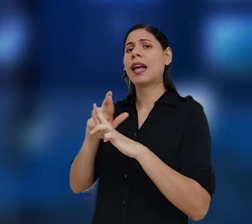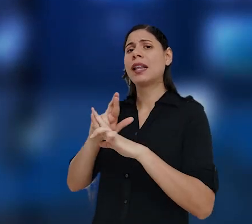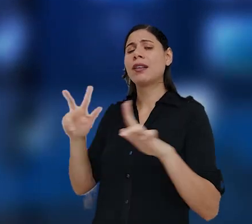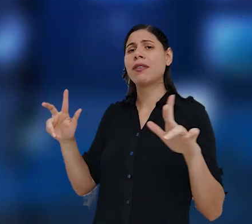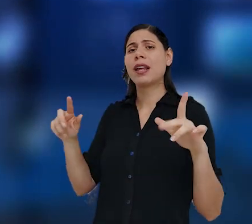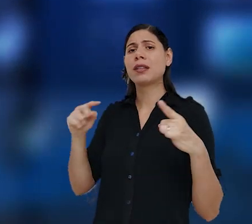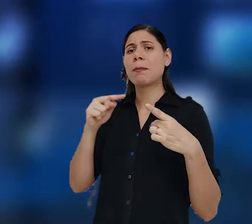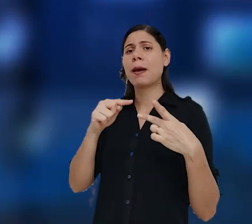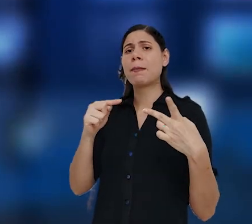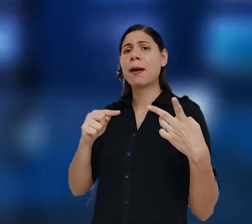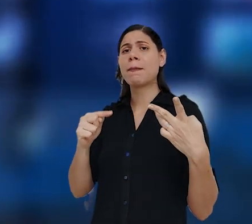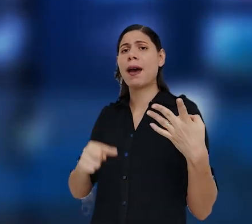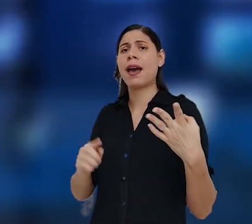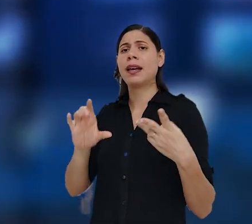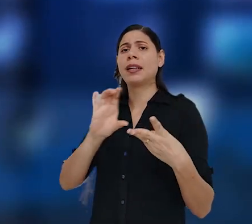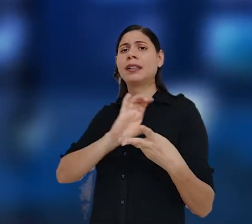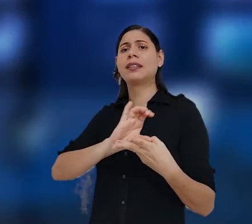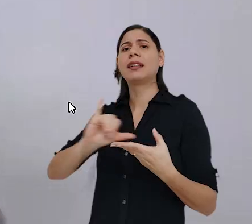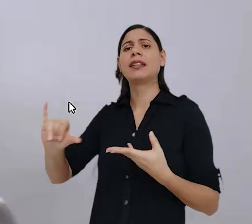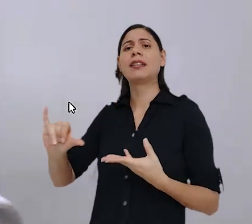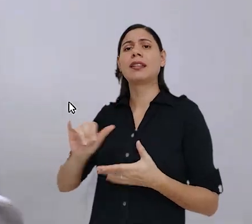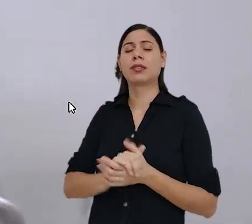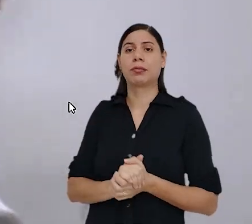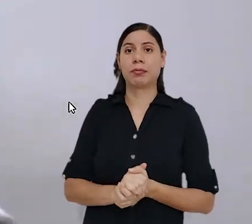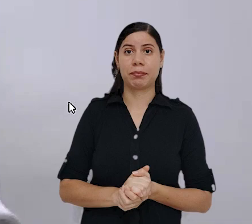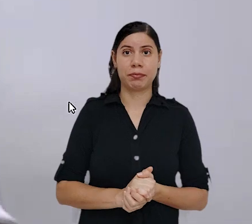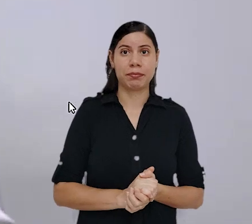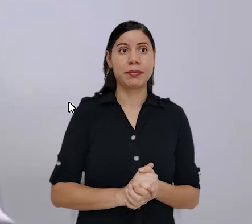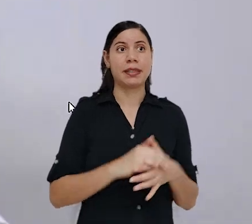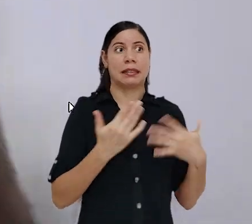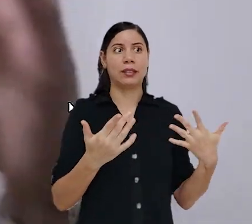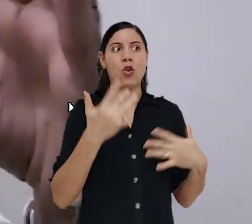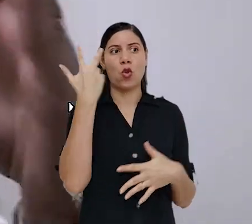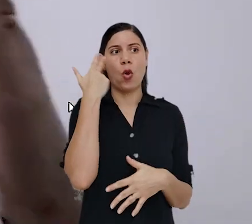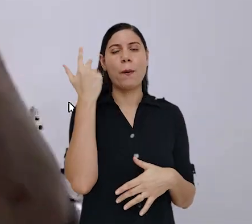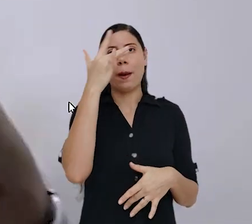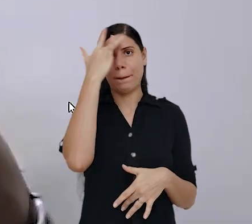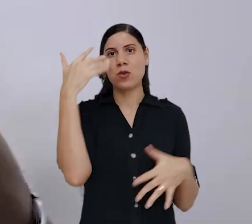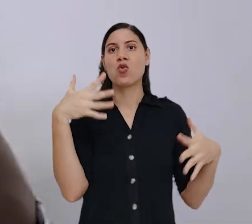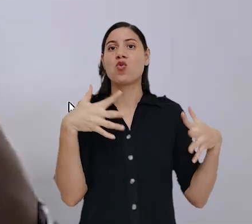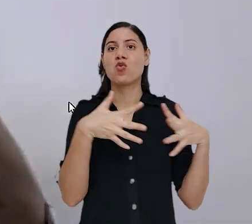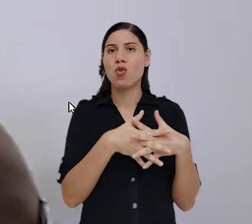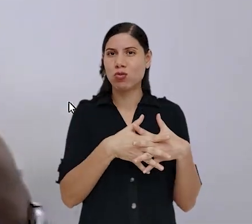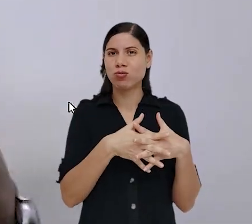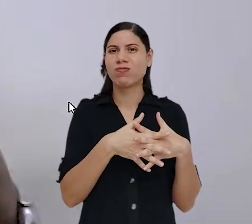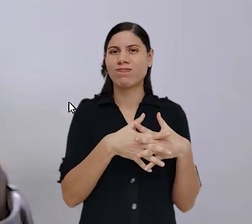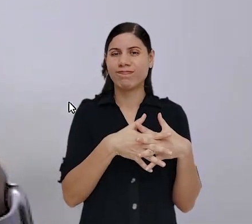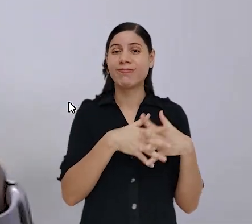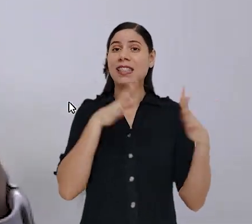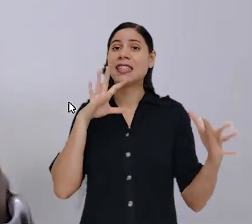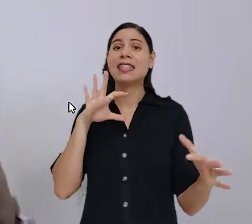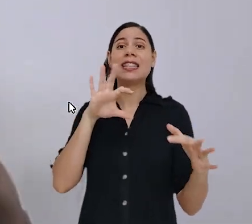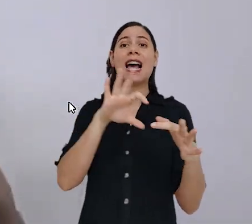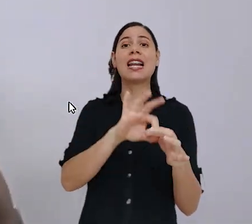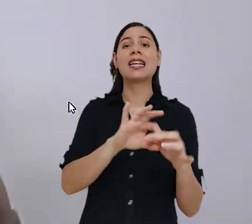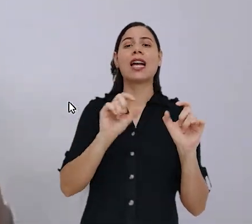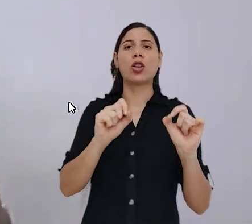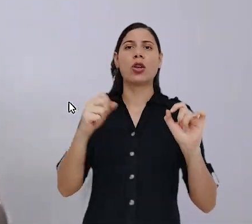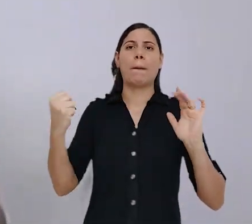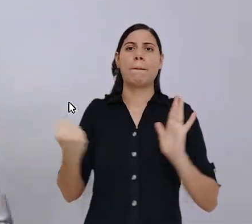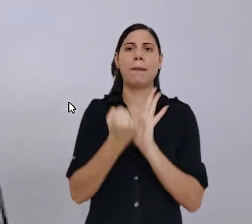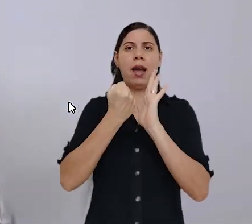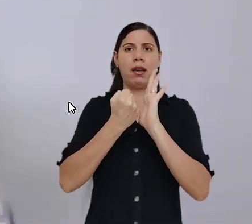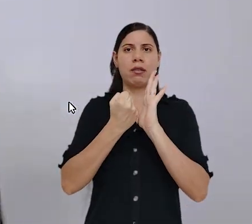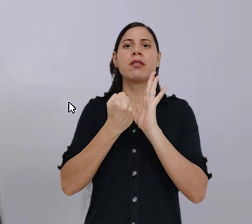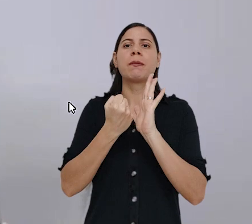os principais tipos de indenizações. Normalmente as pessoas confundem. O material justamente ele está linkado muito ao teu patrimônio,